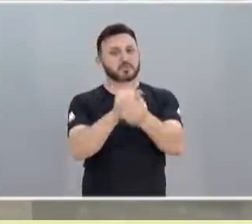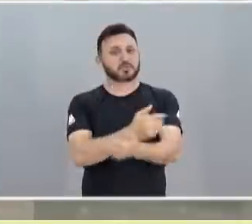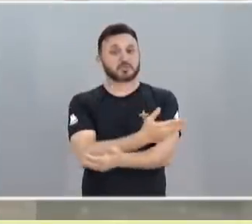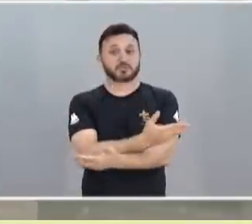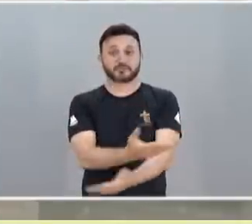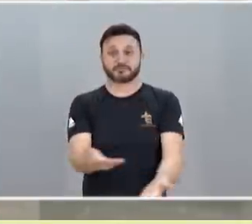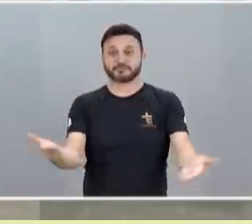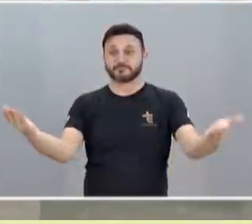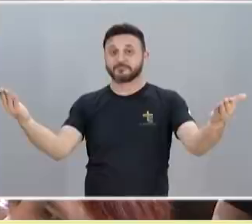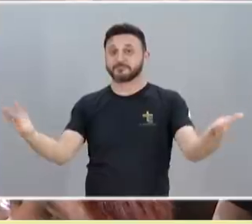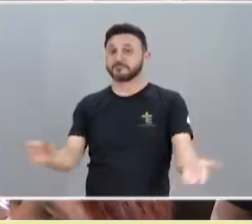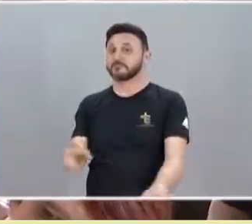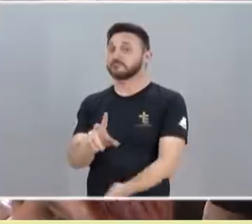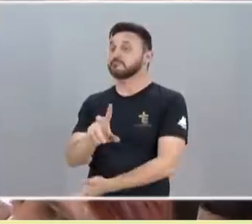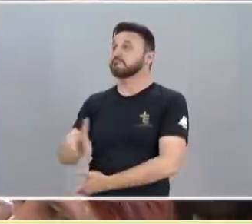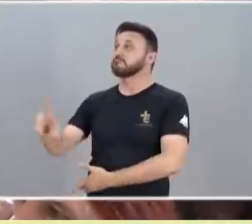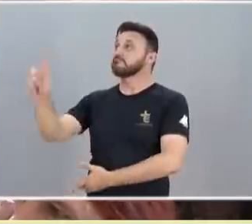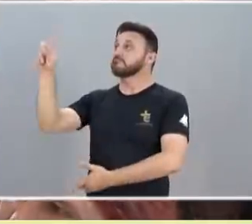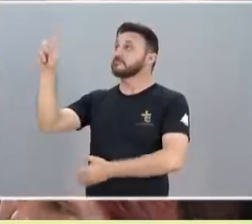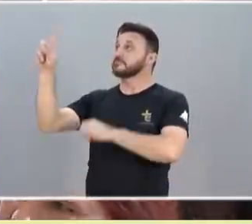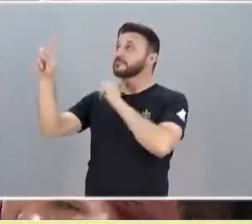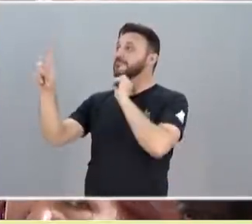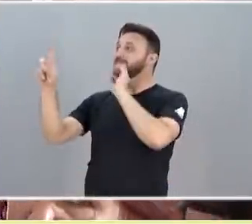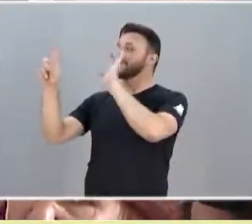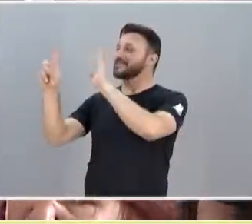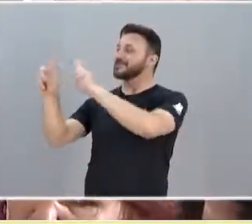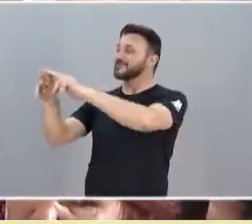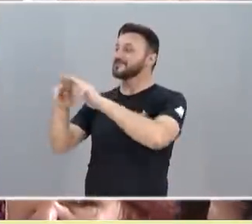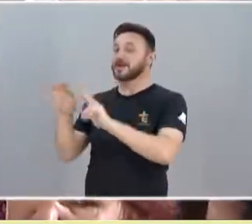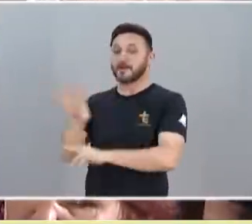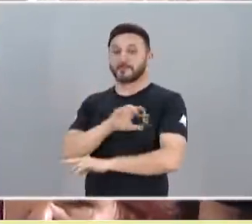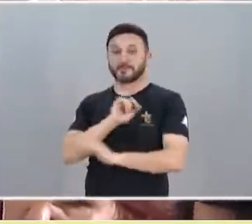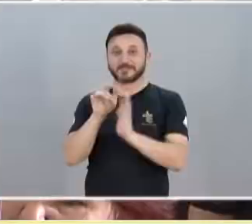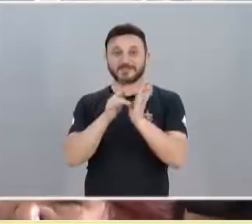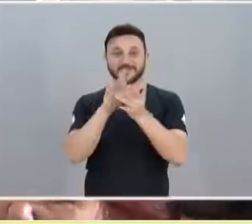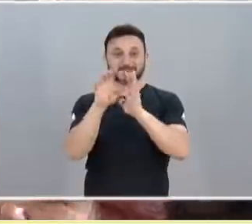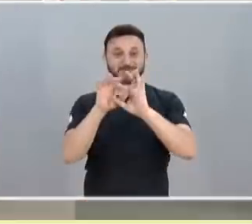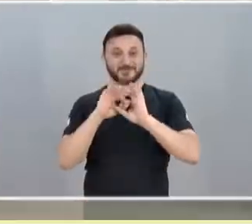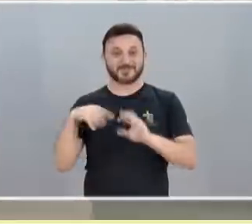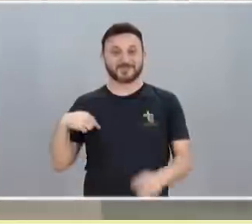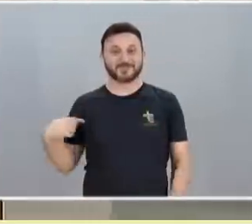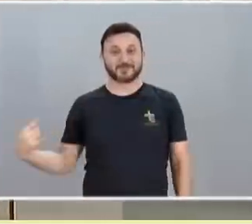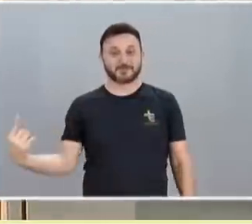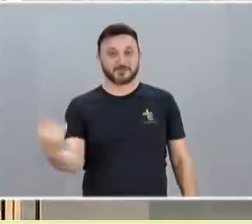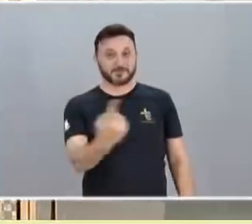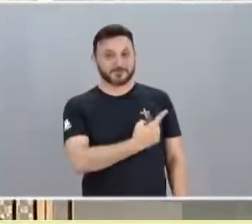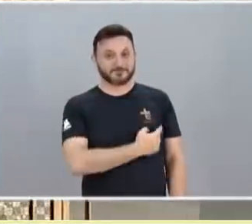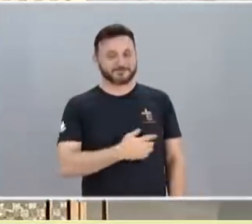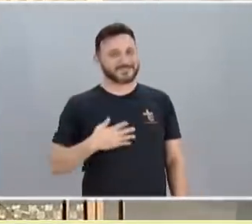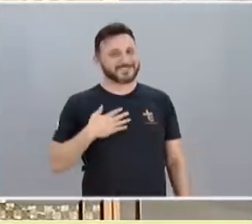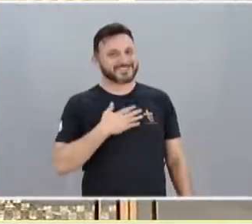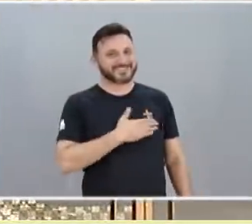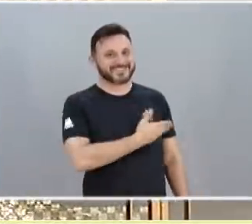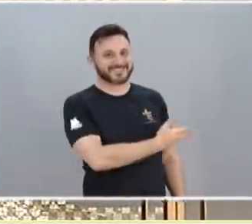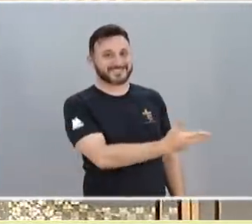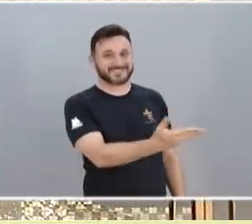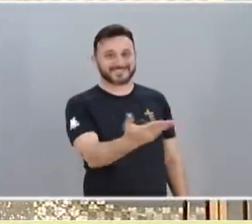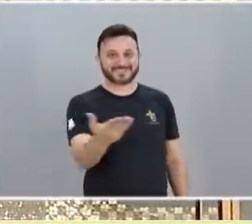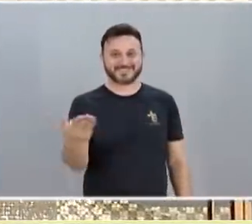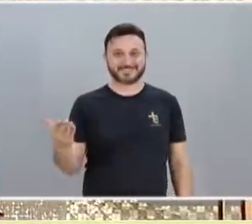todos vocês. Bendito seja Deus que nos reuniu no amor de Cristo. Queridos filhos e